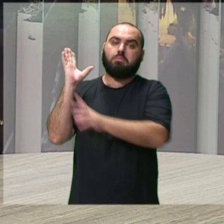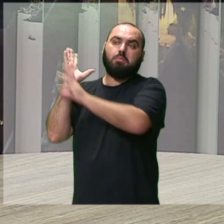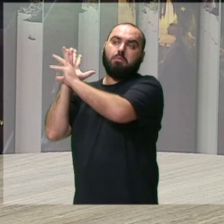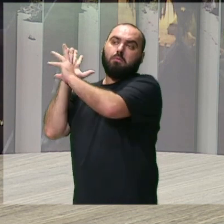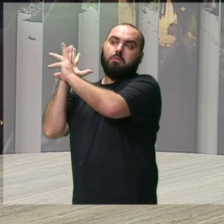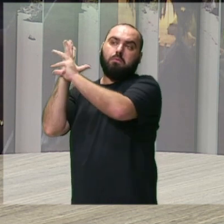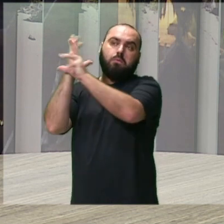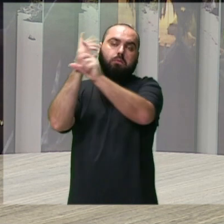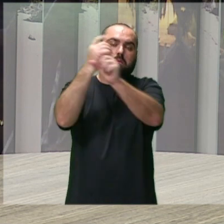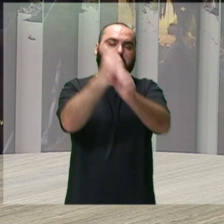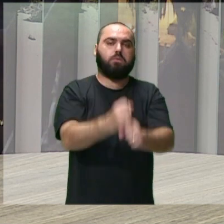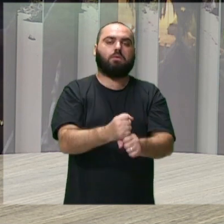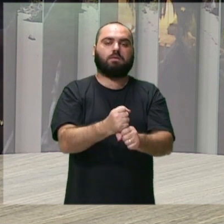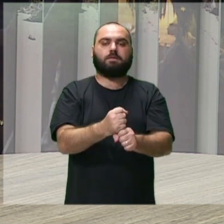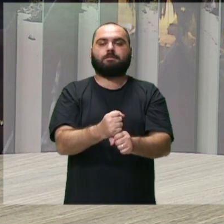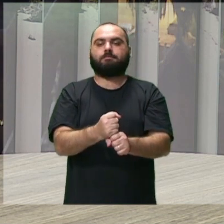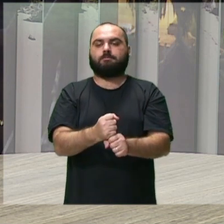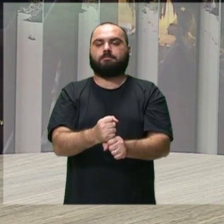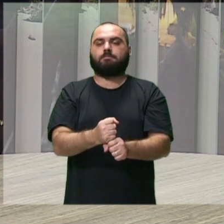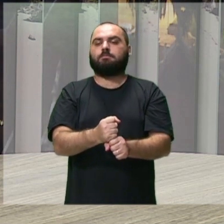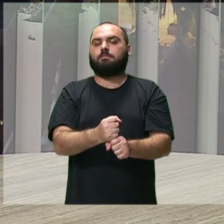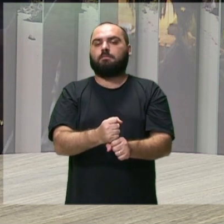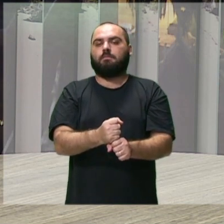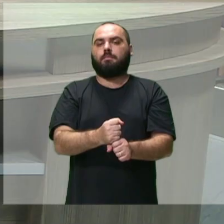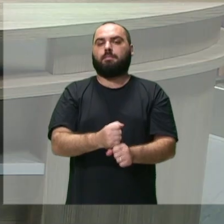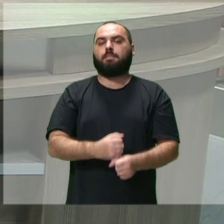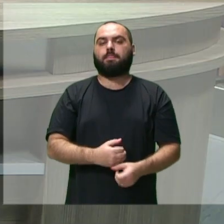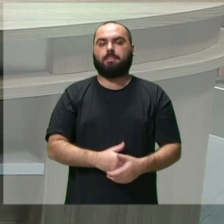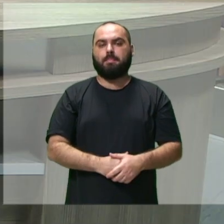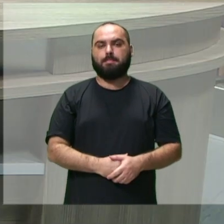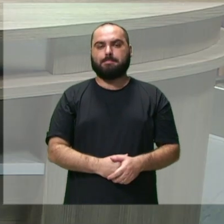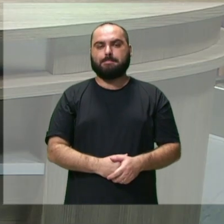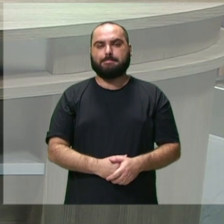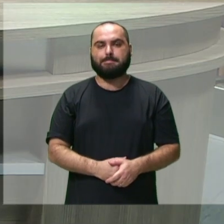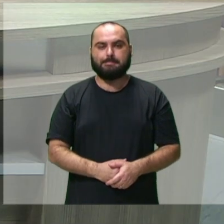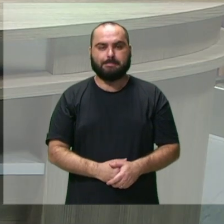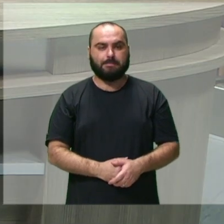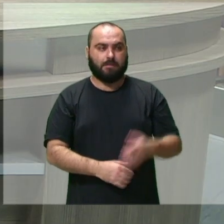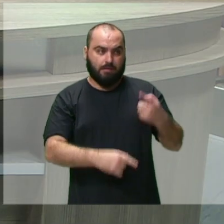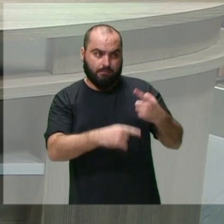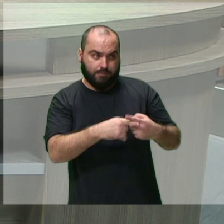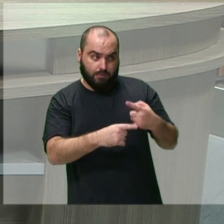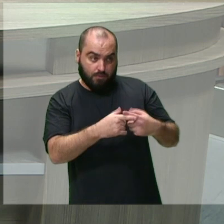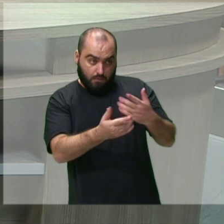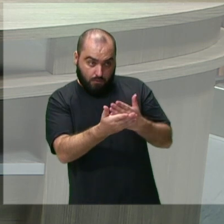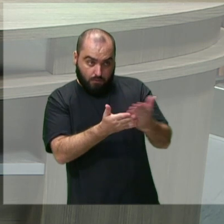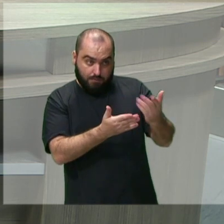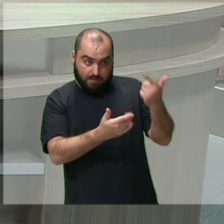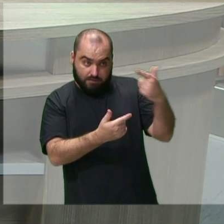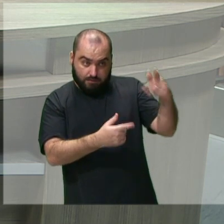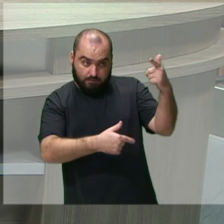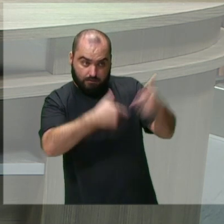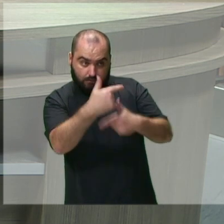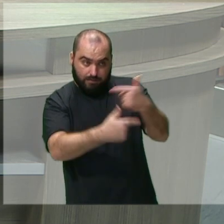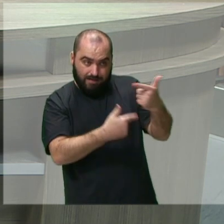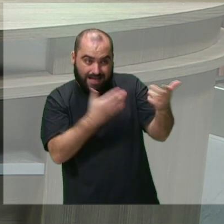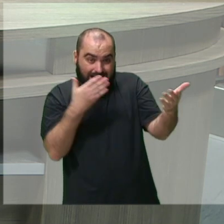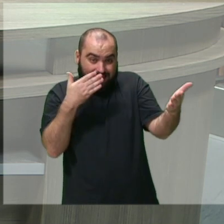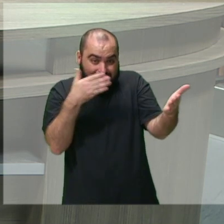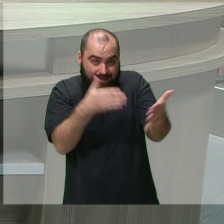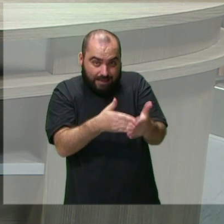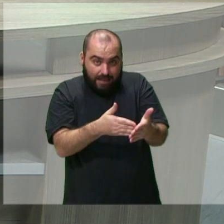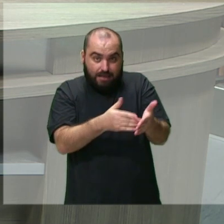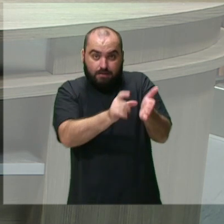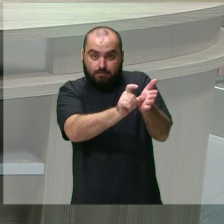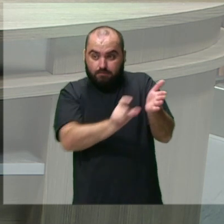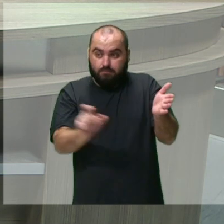que vem acontecendo ao longo do tempo também, né? Porque do início da tua carreira até, digamos assim, essa citação